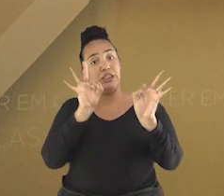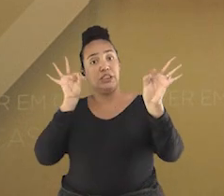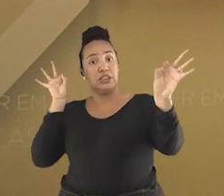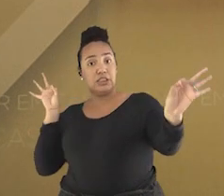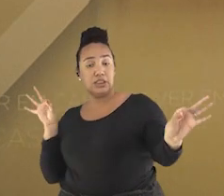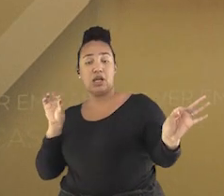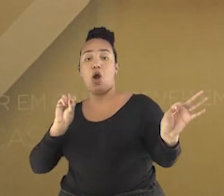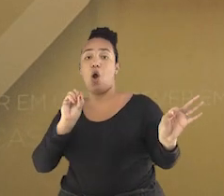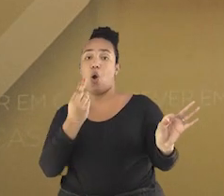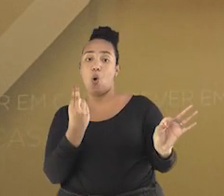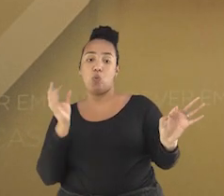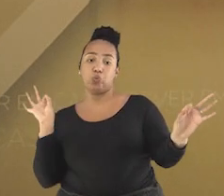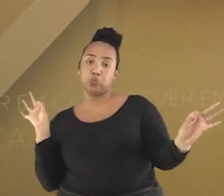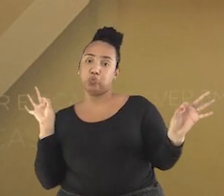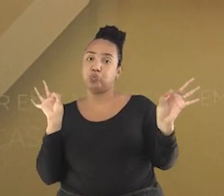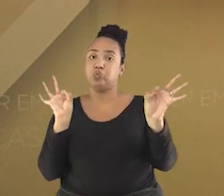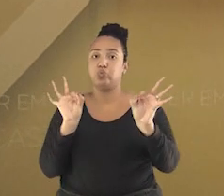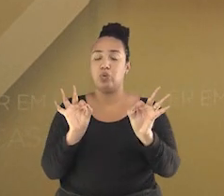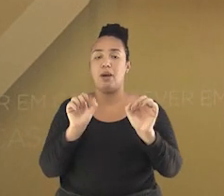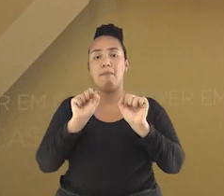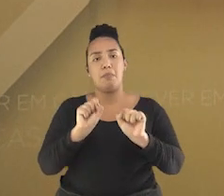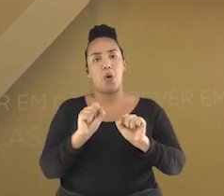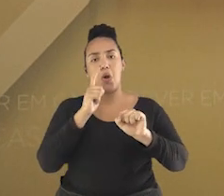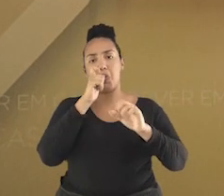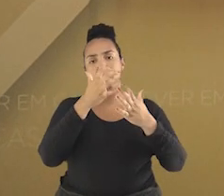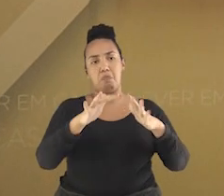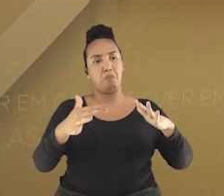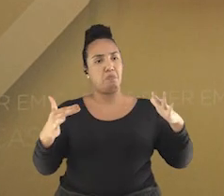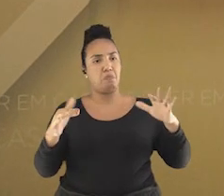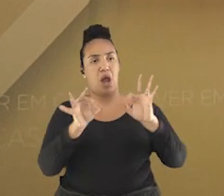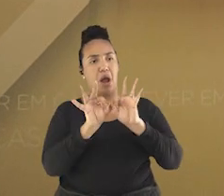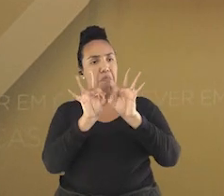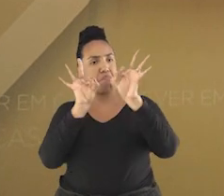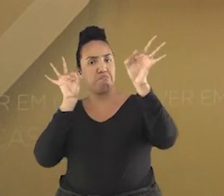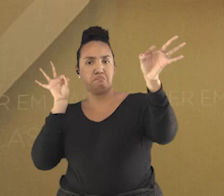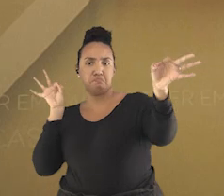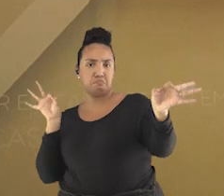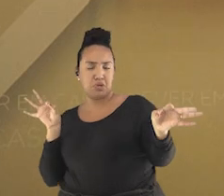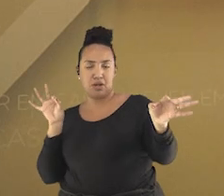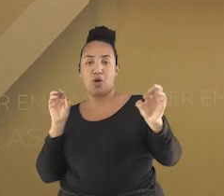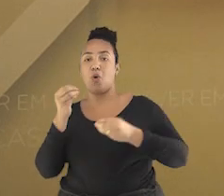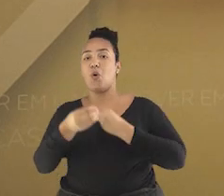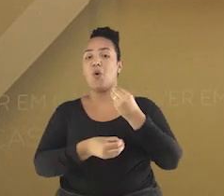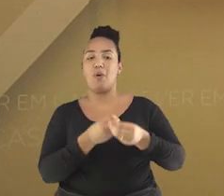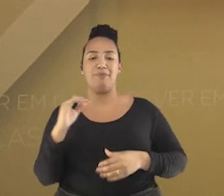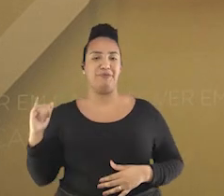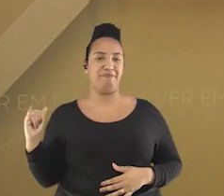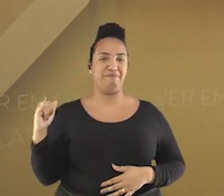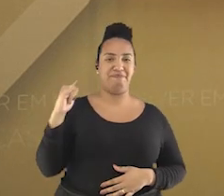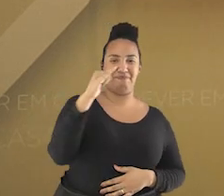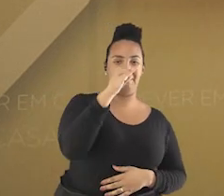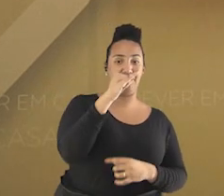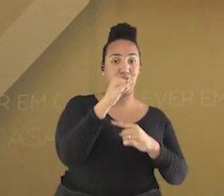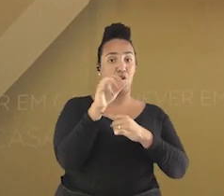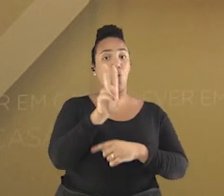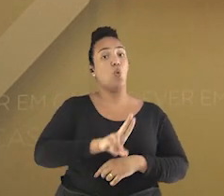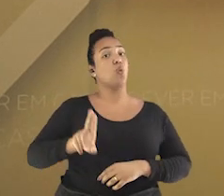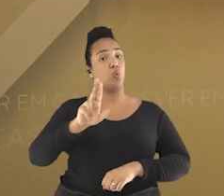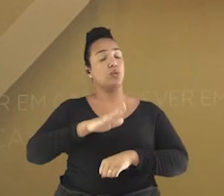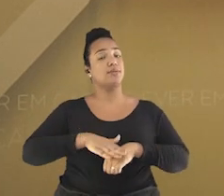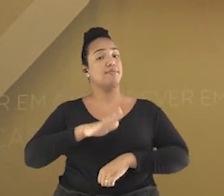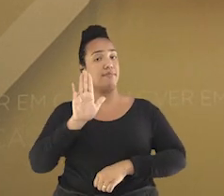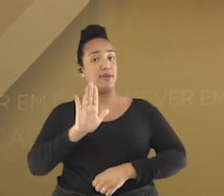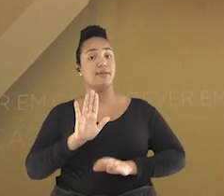e longas, atravessando mares e terras pelo ar. O avião é o transporte aéreo mais